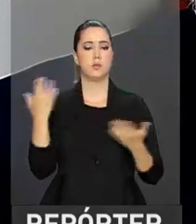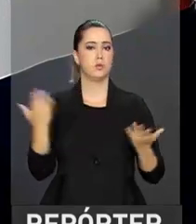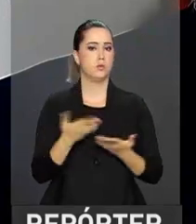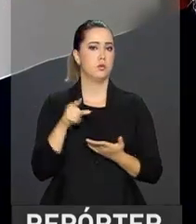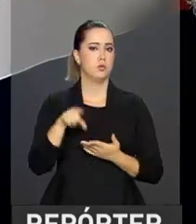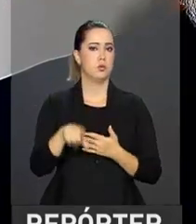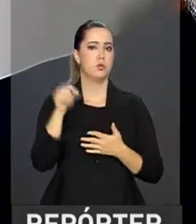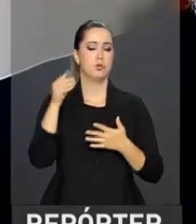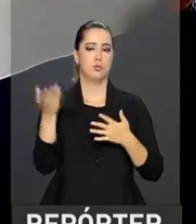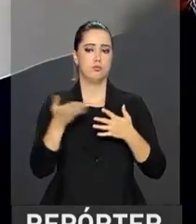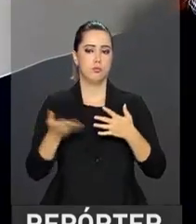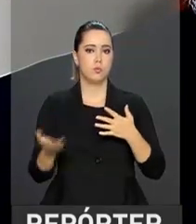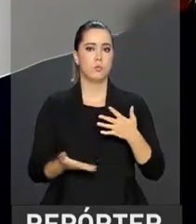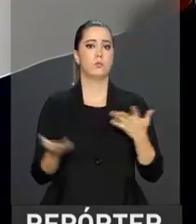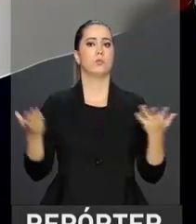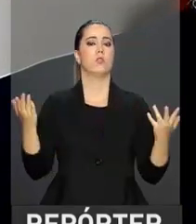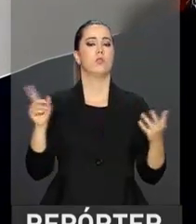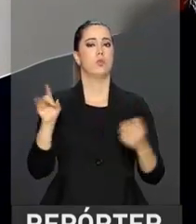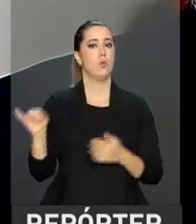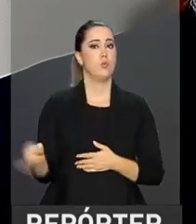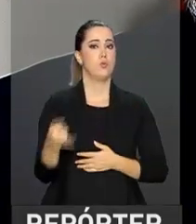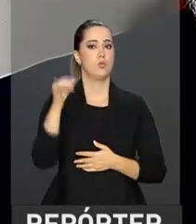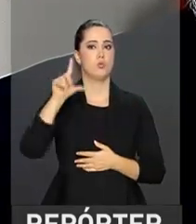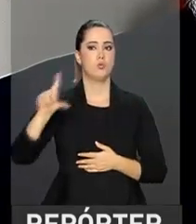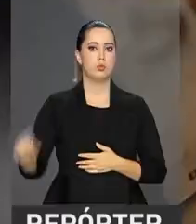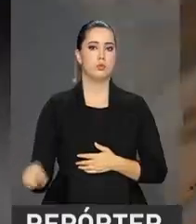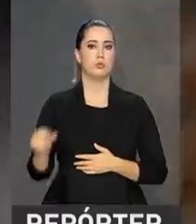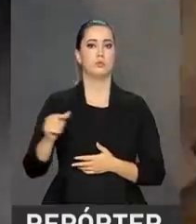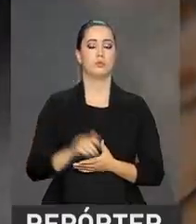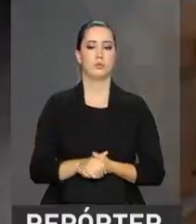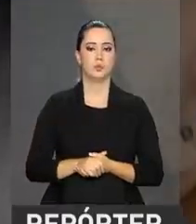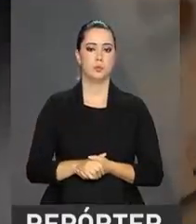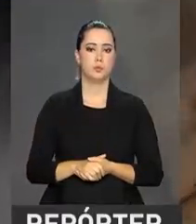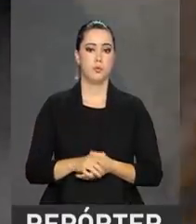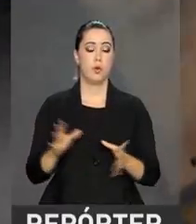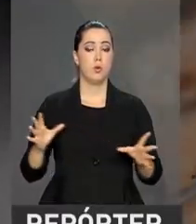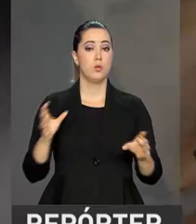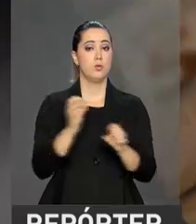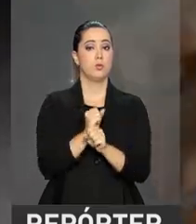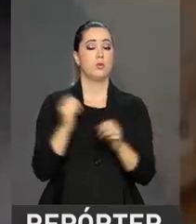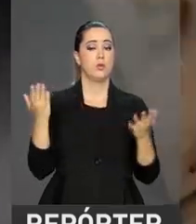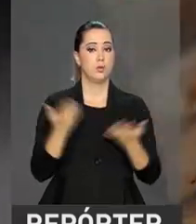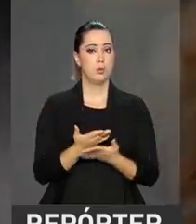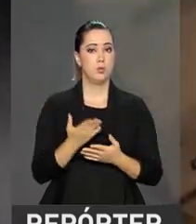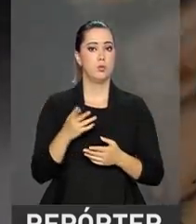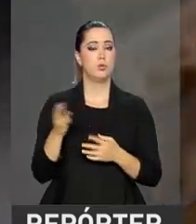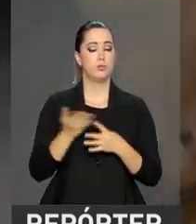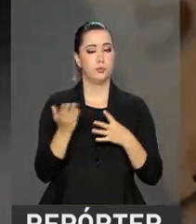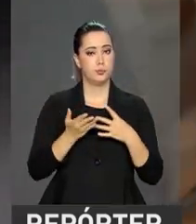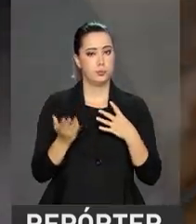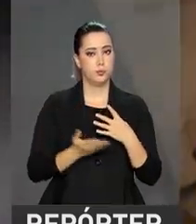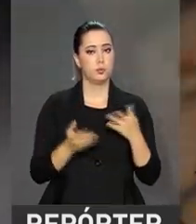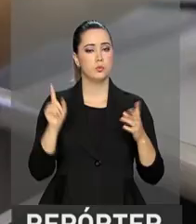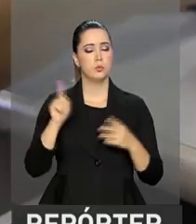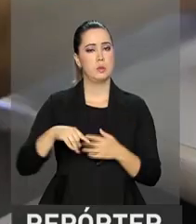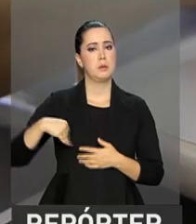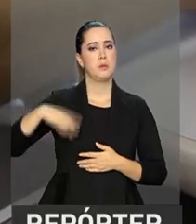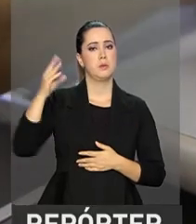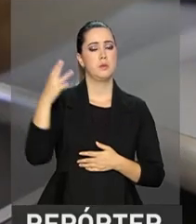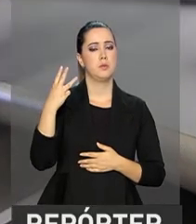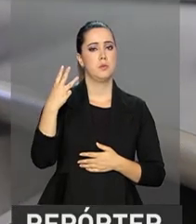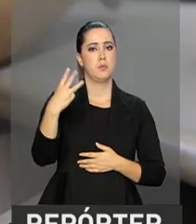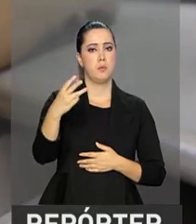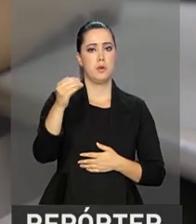tem de financiamento então com juros baixos o saldo atual de empréstimos consignados hoje é de mais de